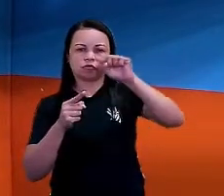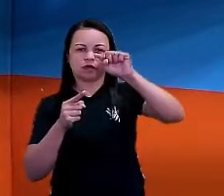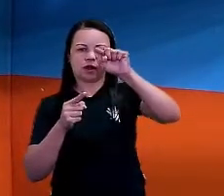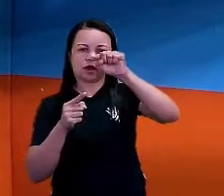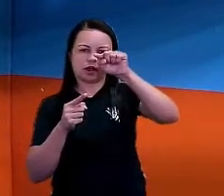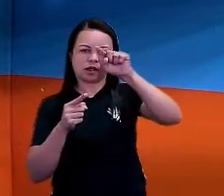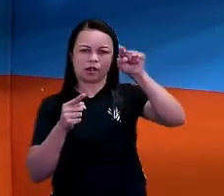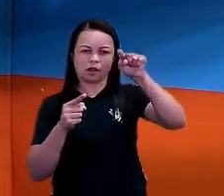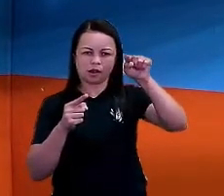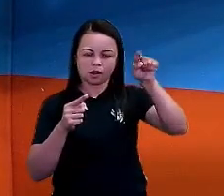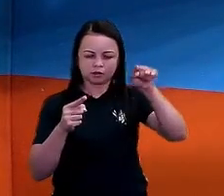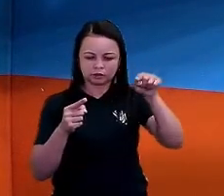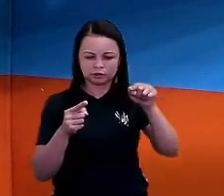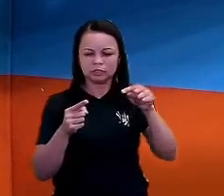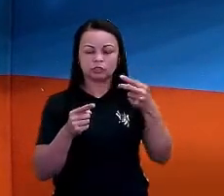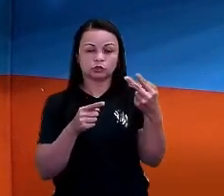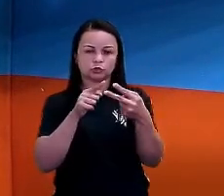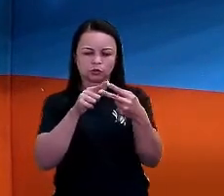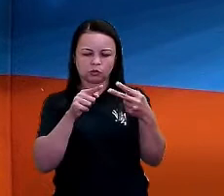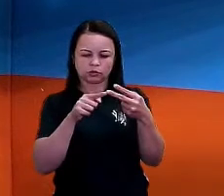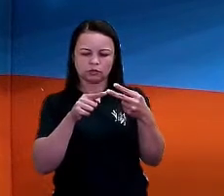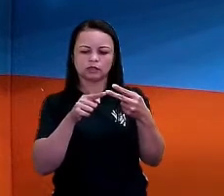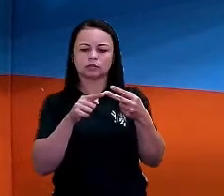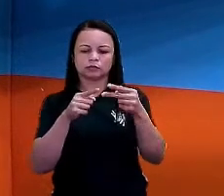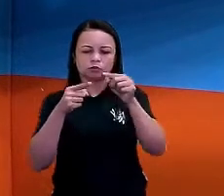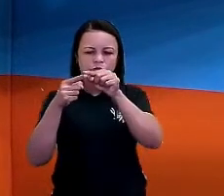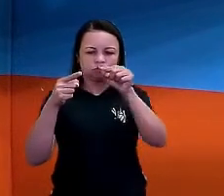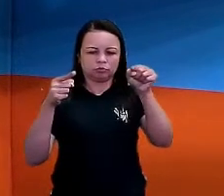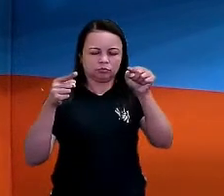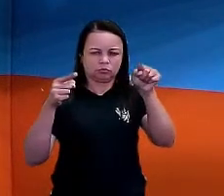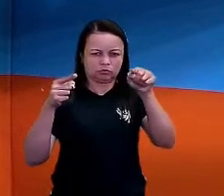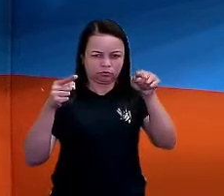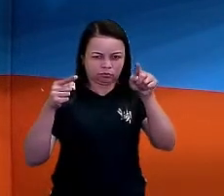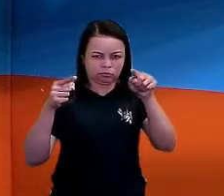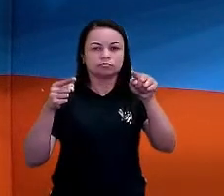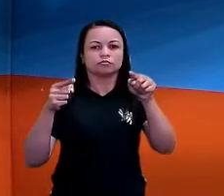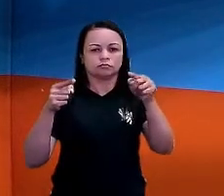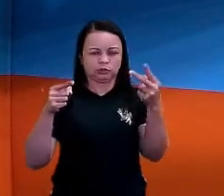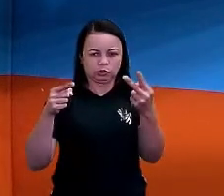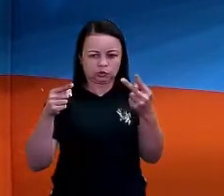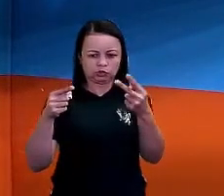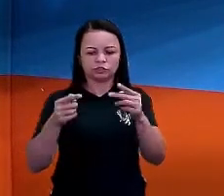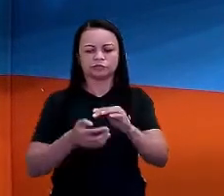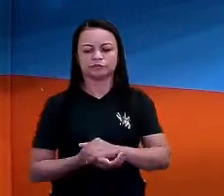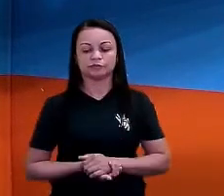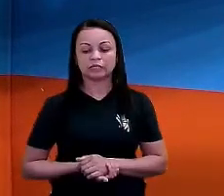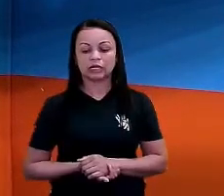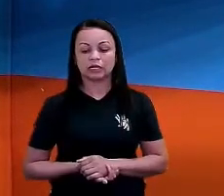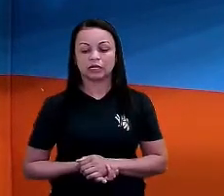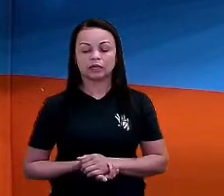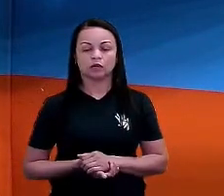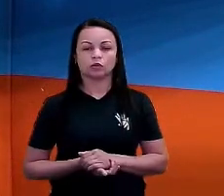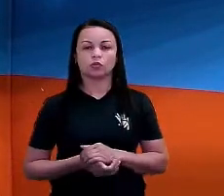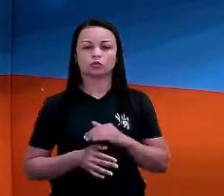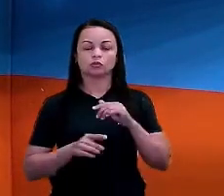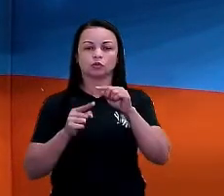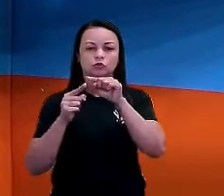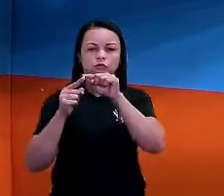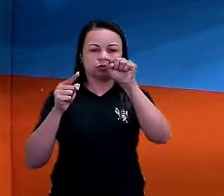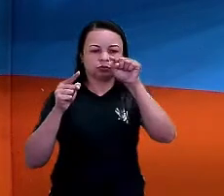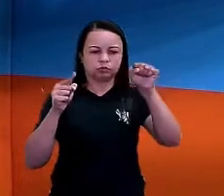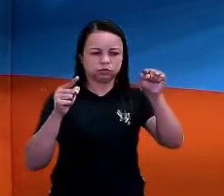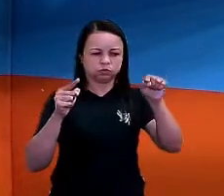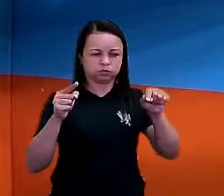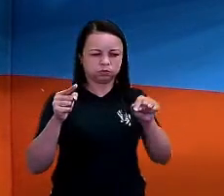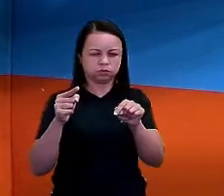encontro de dois segmentos de reta. Ó, aqui, ó, ponto de encontro de dois segmentos de reta. Os lados são todos os segmentos de reta